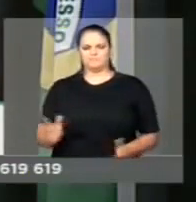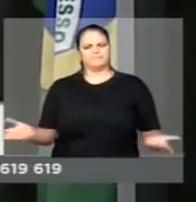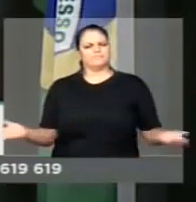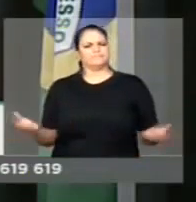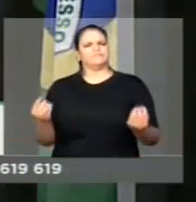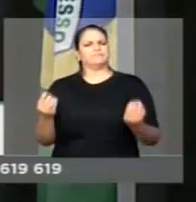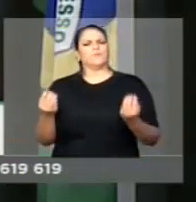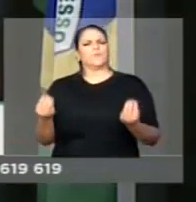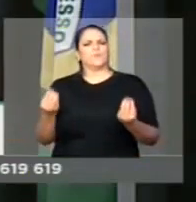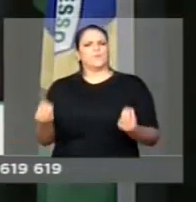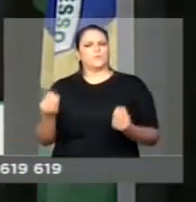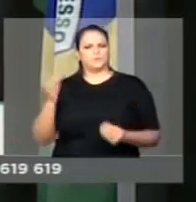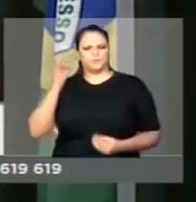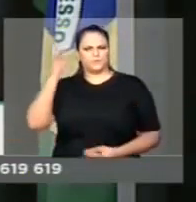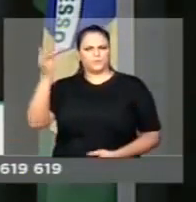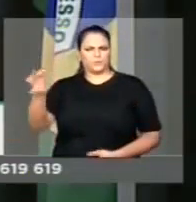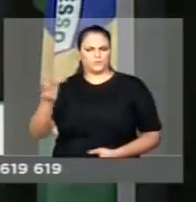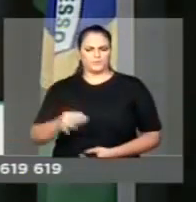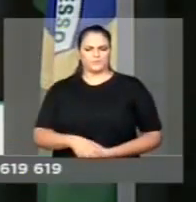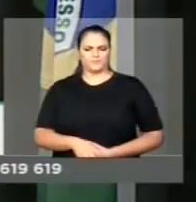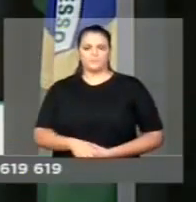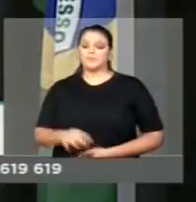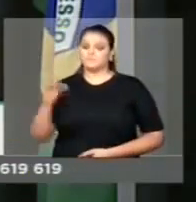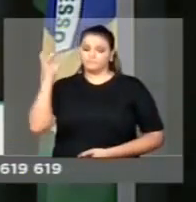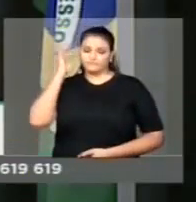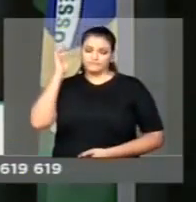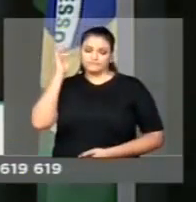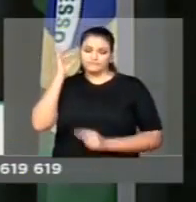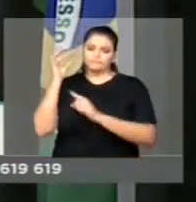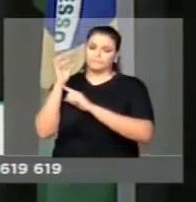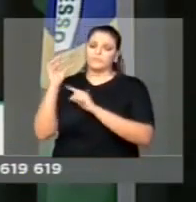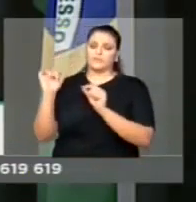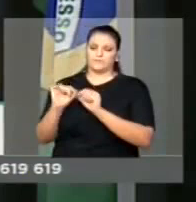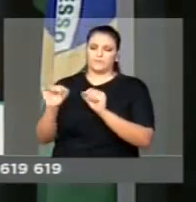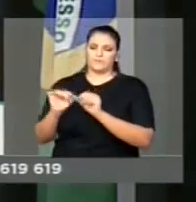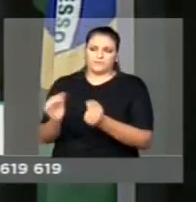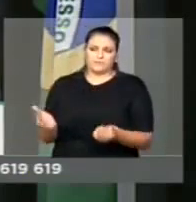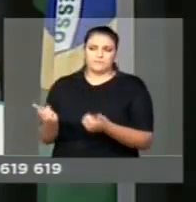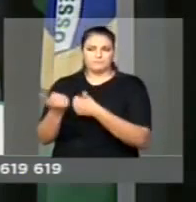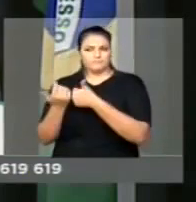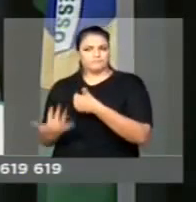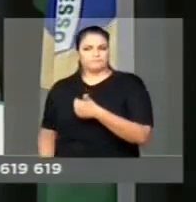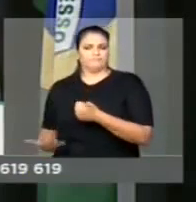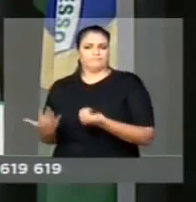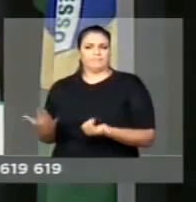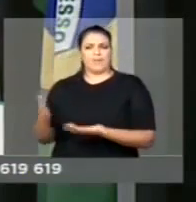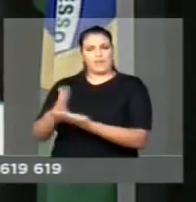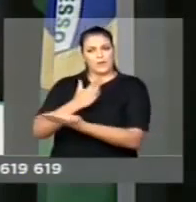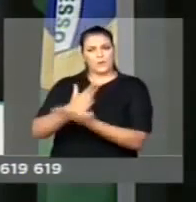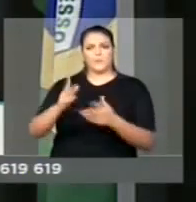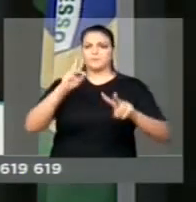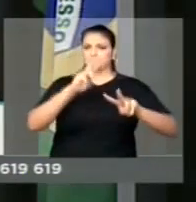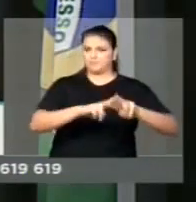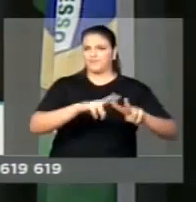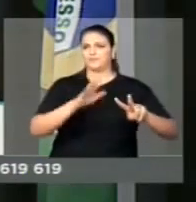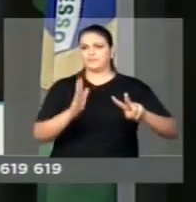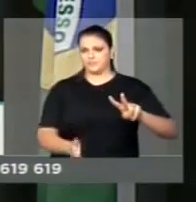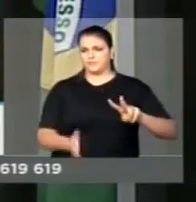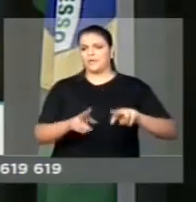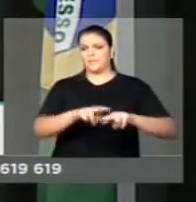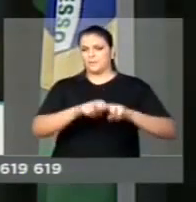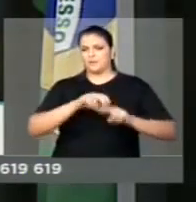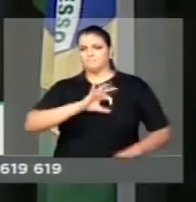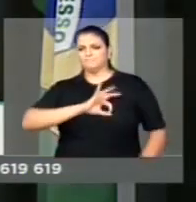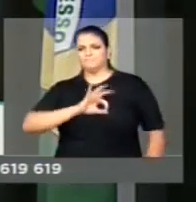qual a presidente Dilma e seus asseclas, uns presos, outros não, pela Operação Lava Jato,